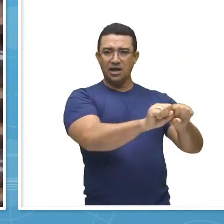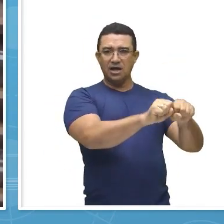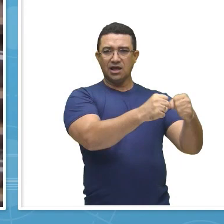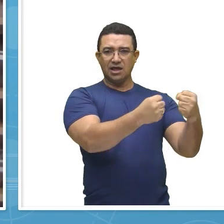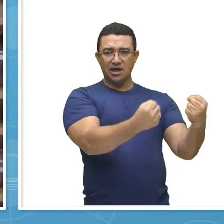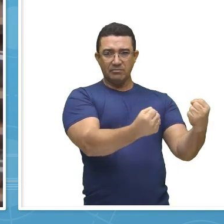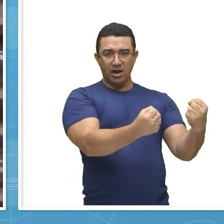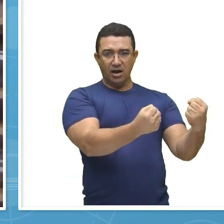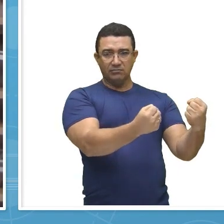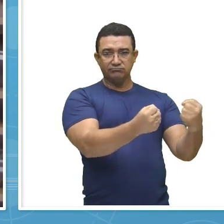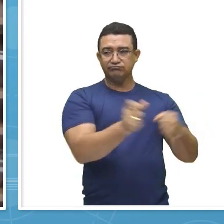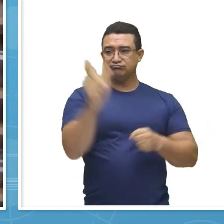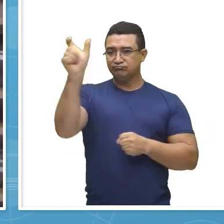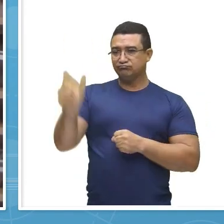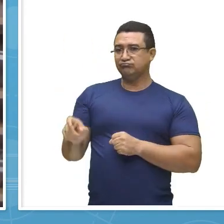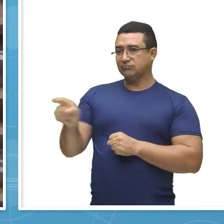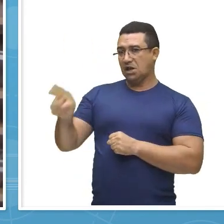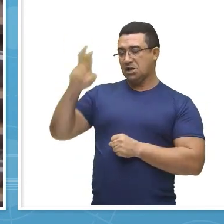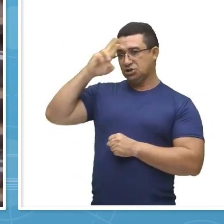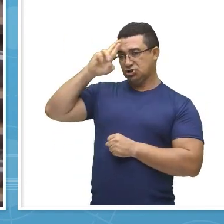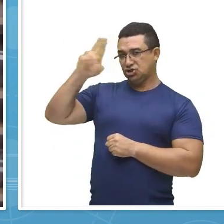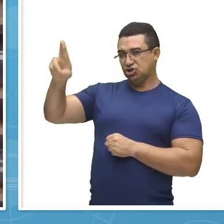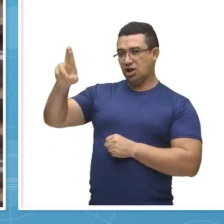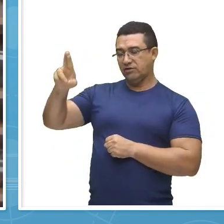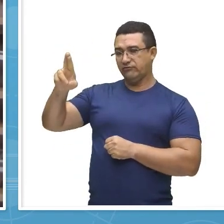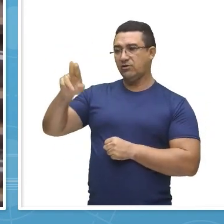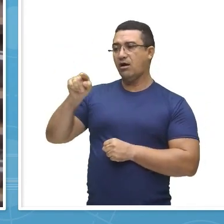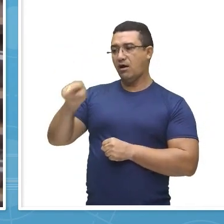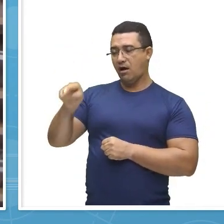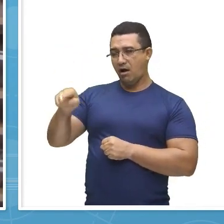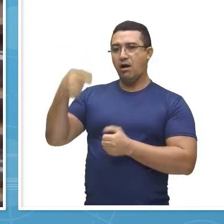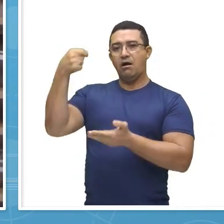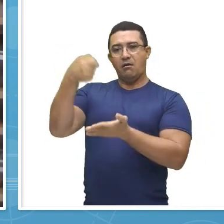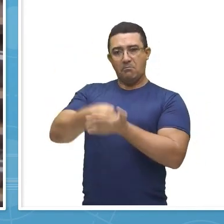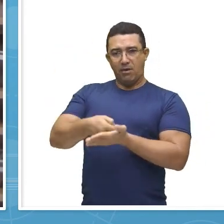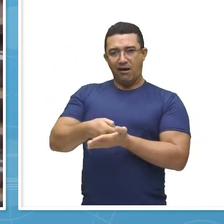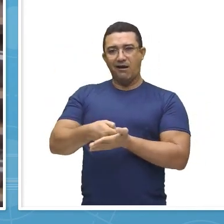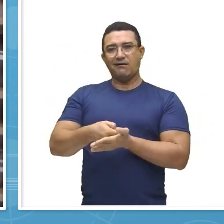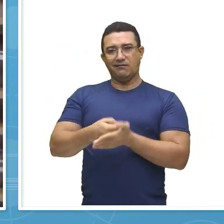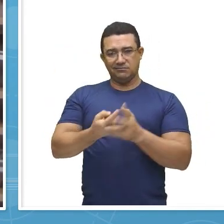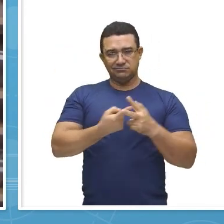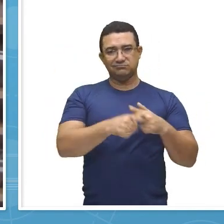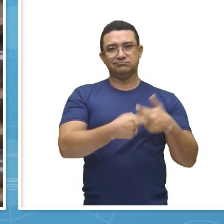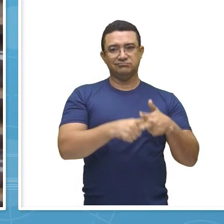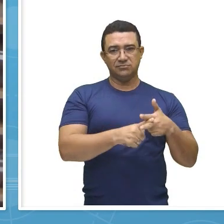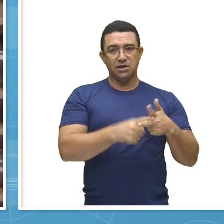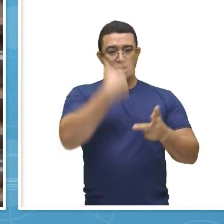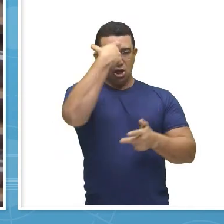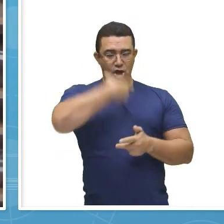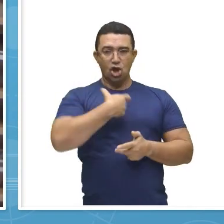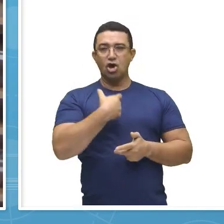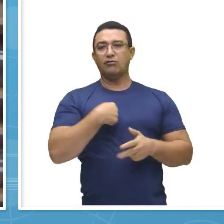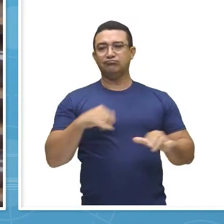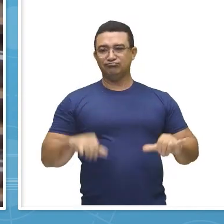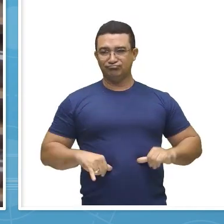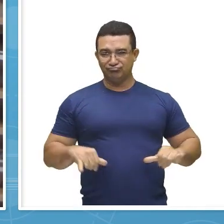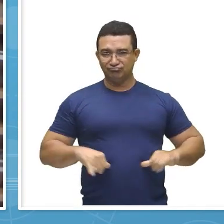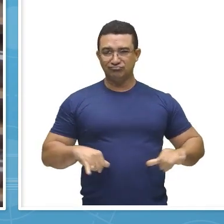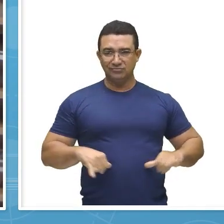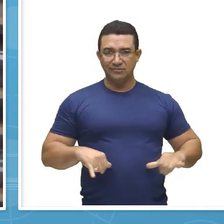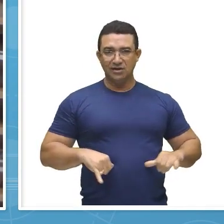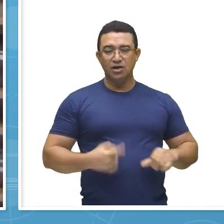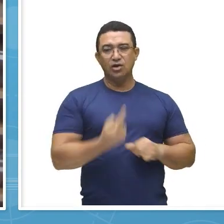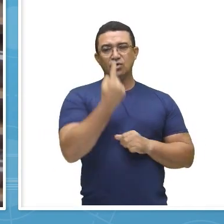o meu patrão vai ser obrigado a pagar pelo conserto dela. E eu vou ficar aqui um